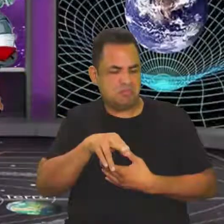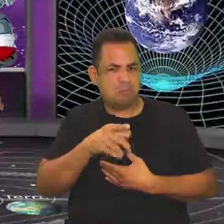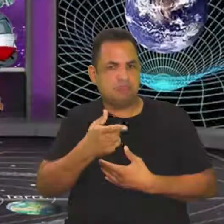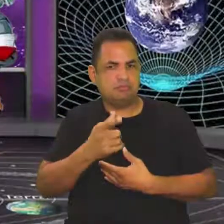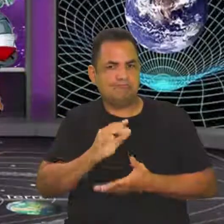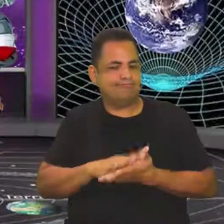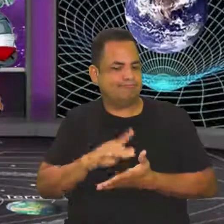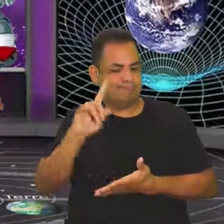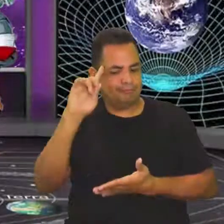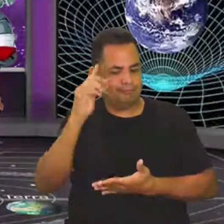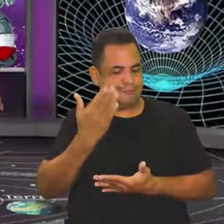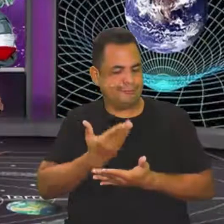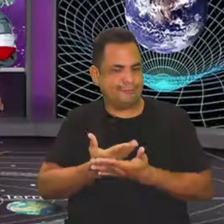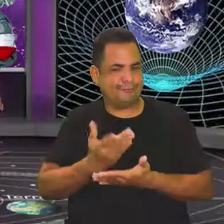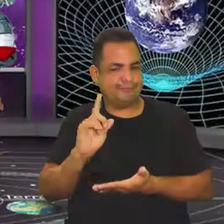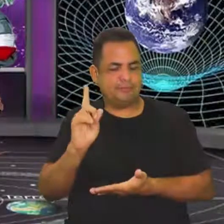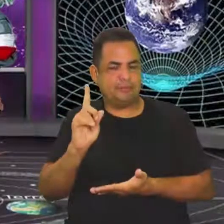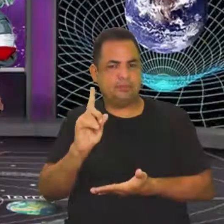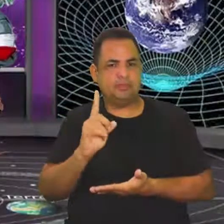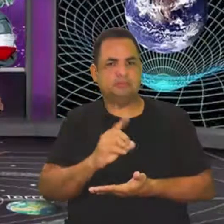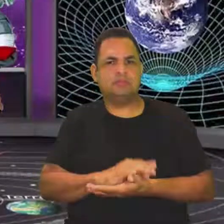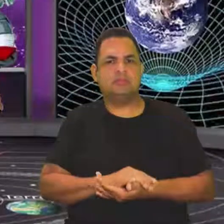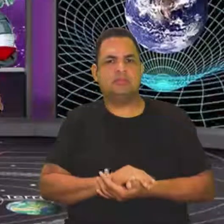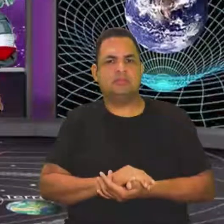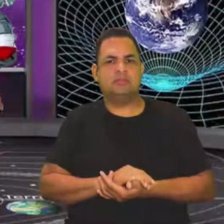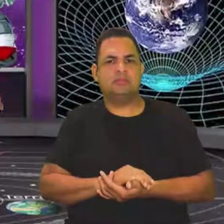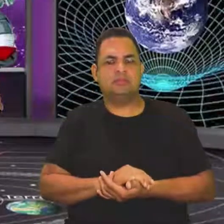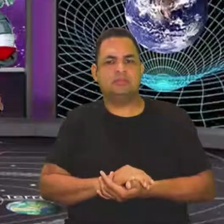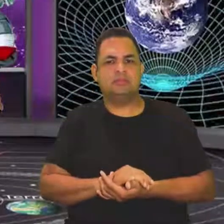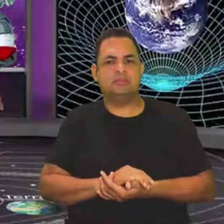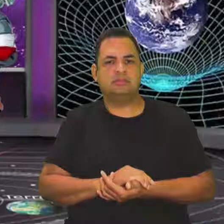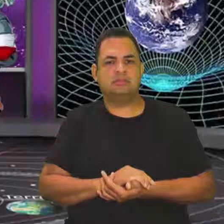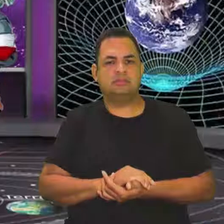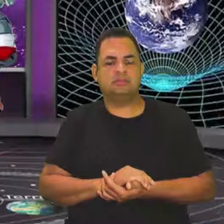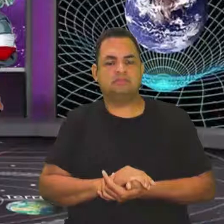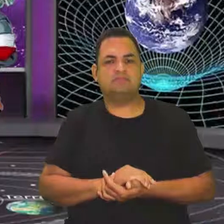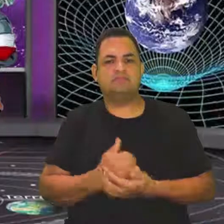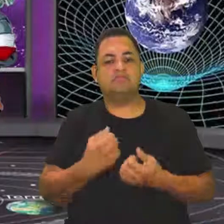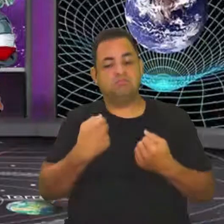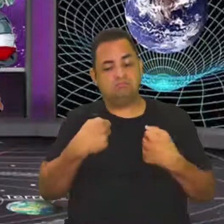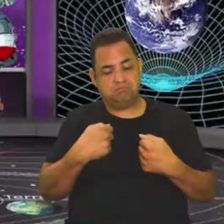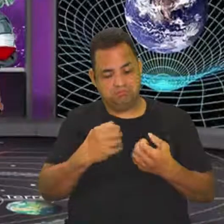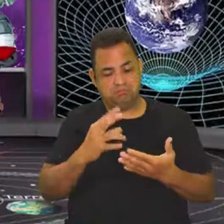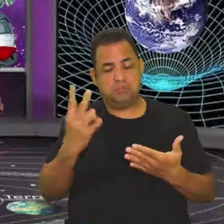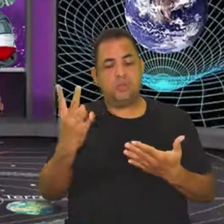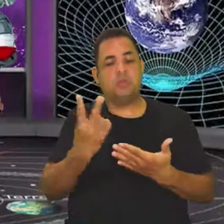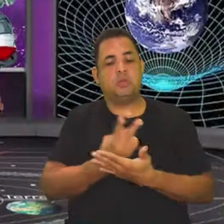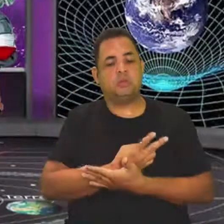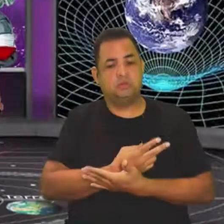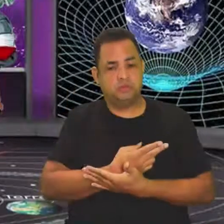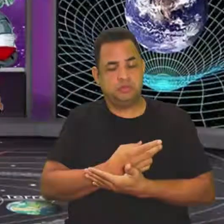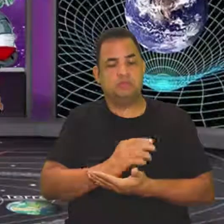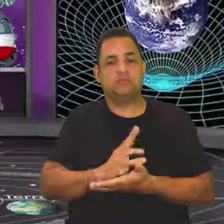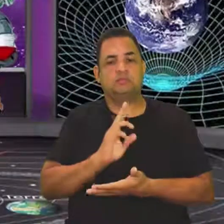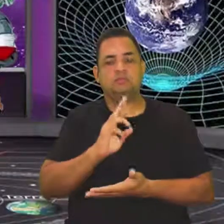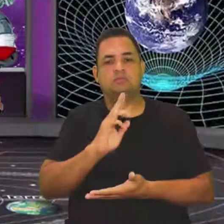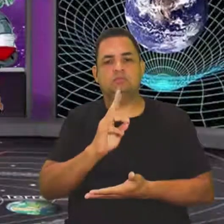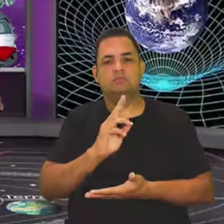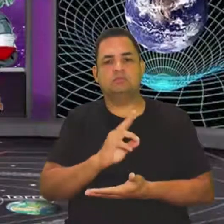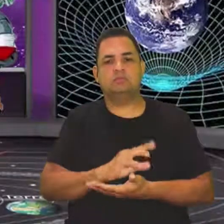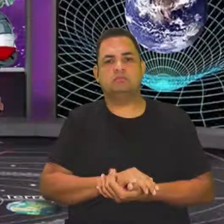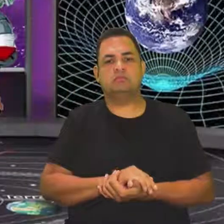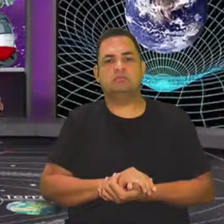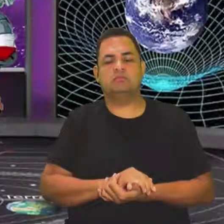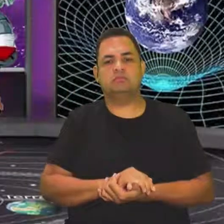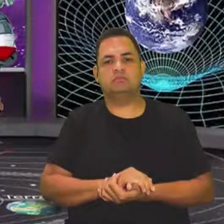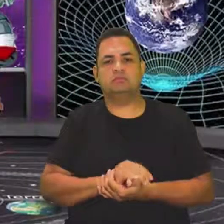acreditar nisso, não. É quase impossível de acontecer, mas pode acontecer sim. Principalmente se